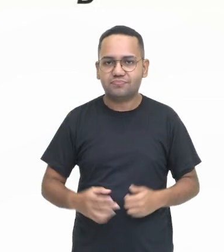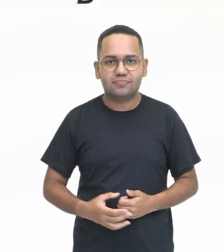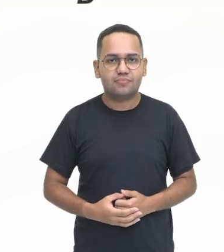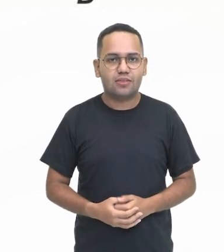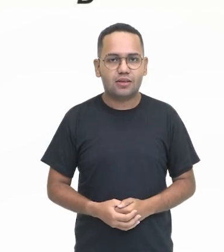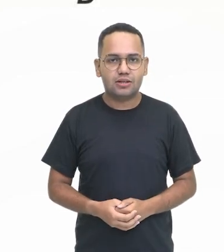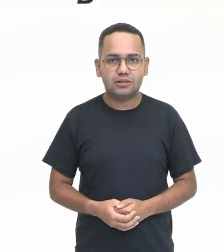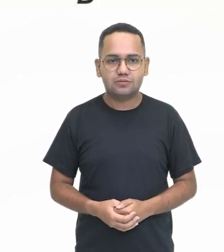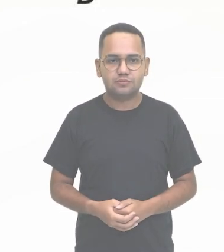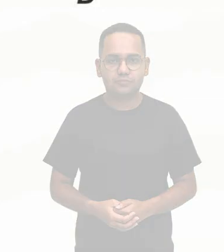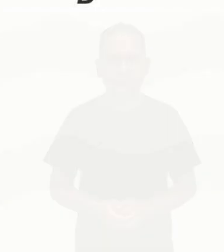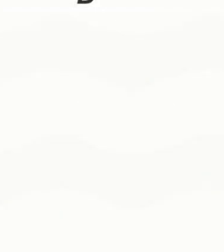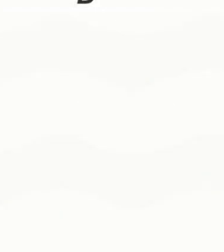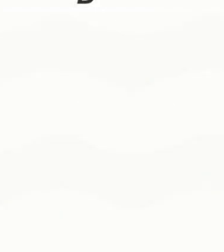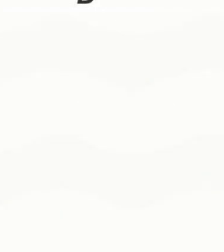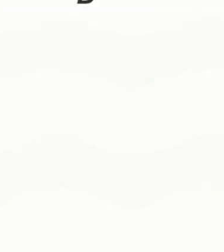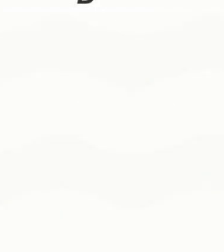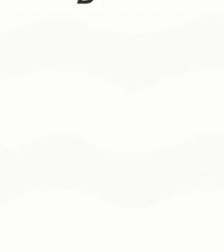Ok.